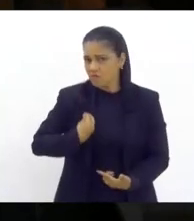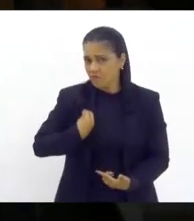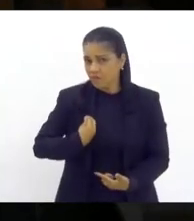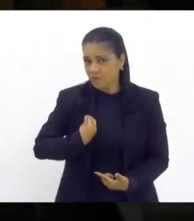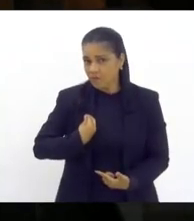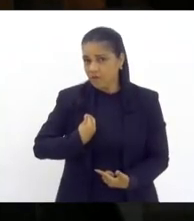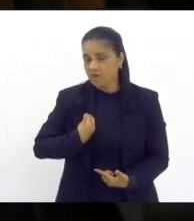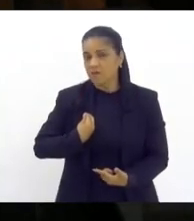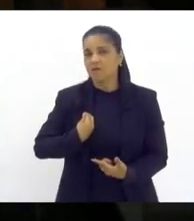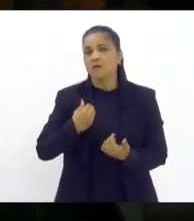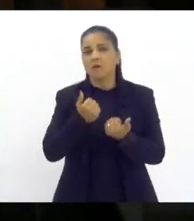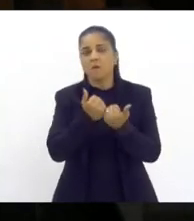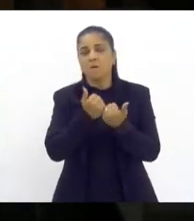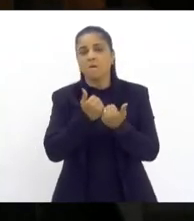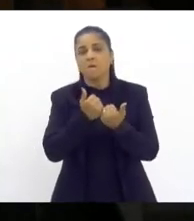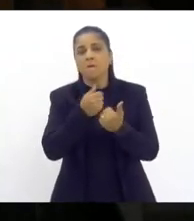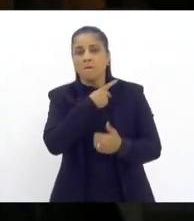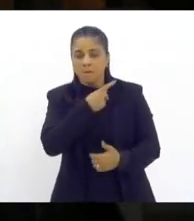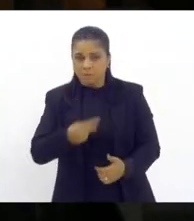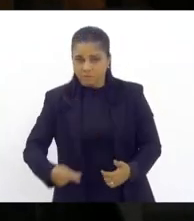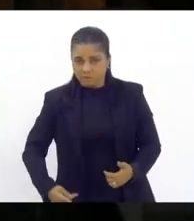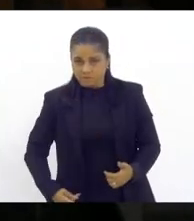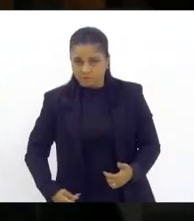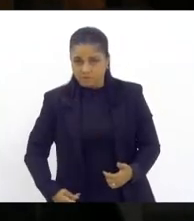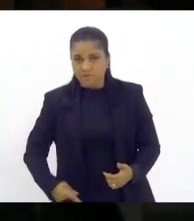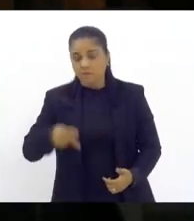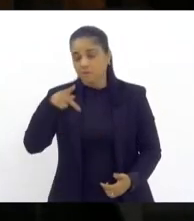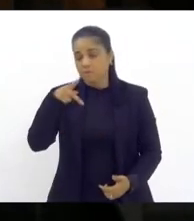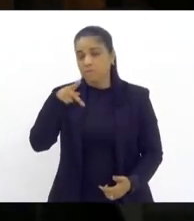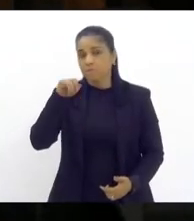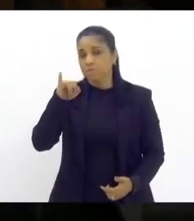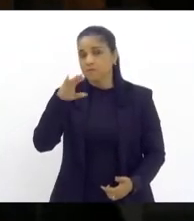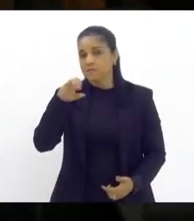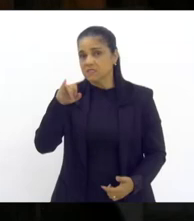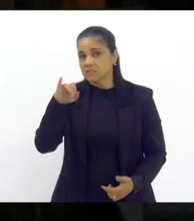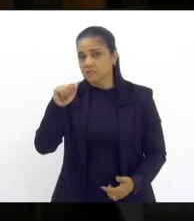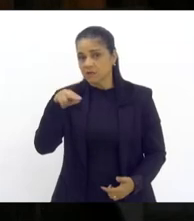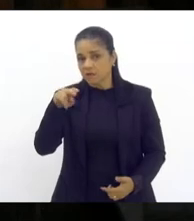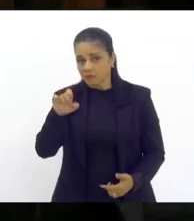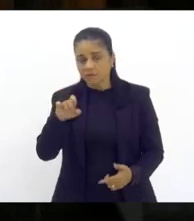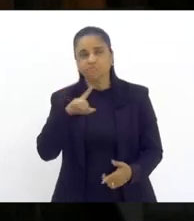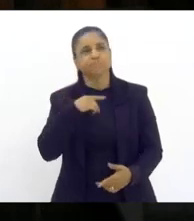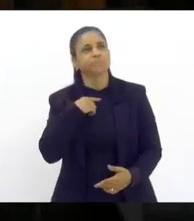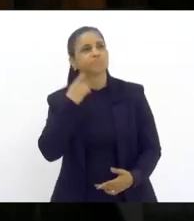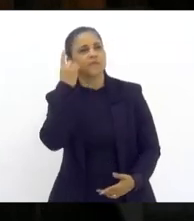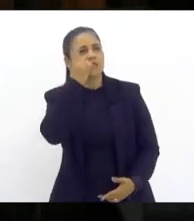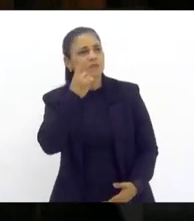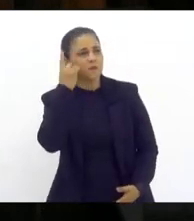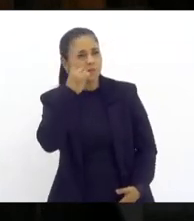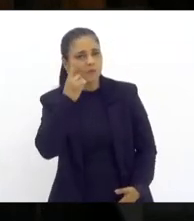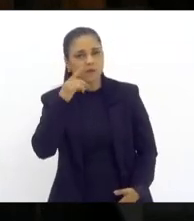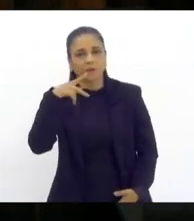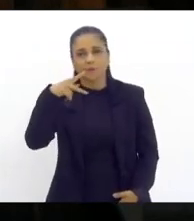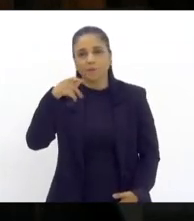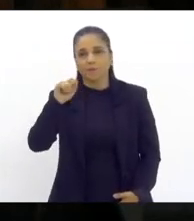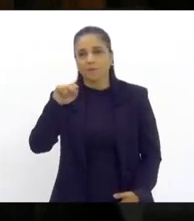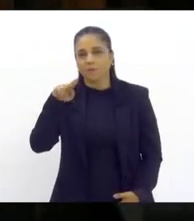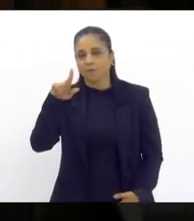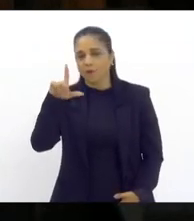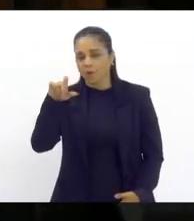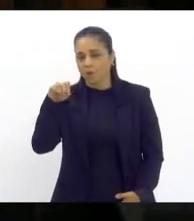as presidências do deputado Pisciani, do deputado Paulo Melo e